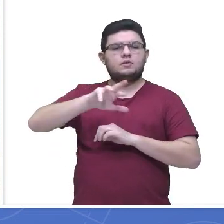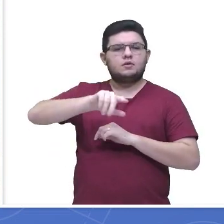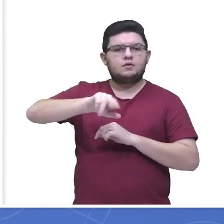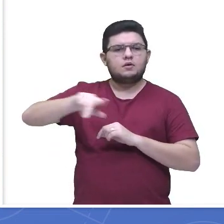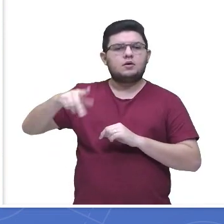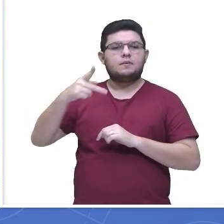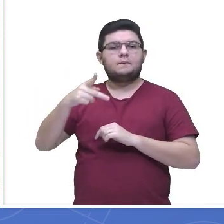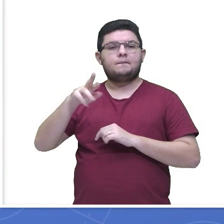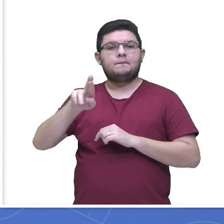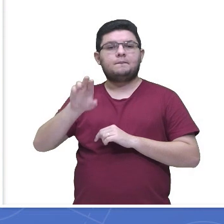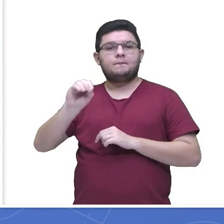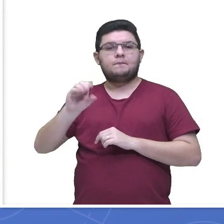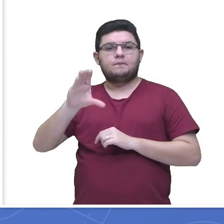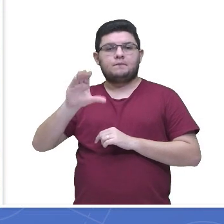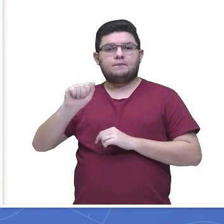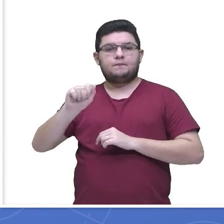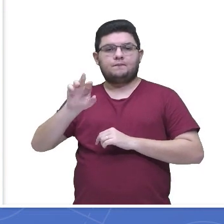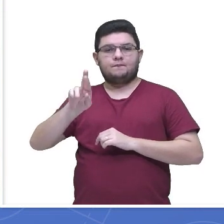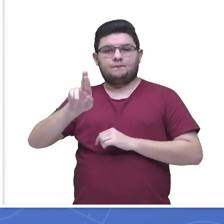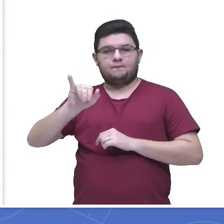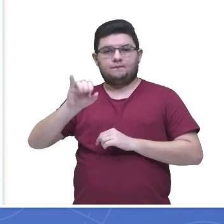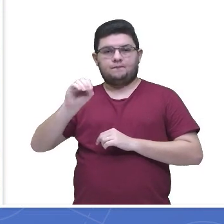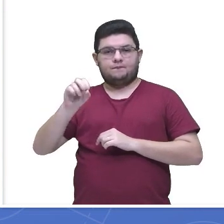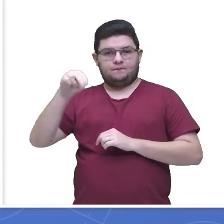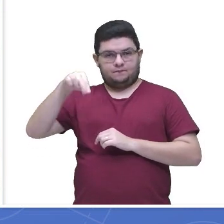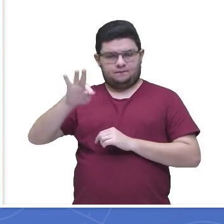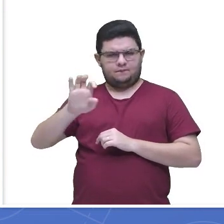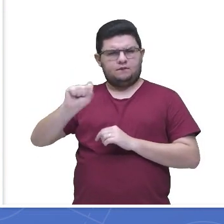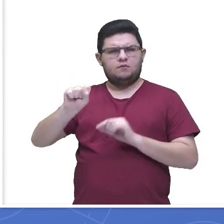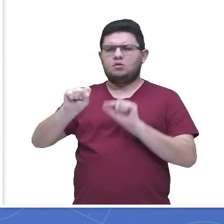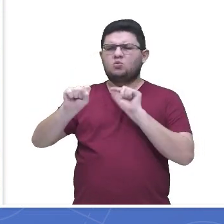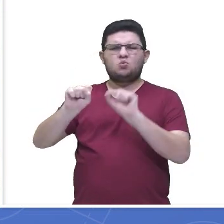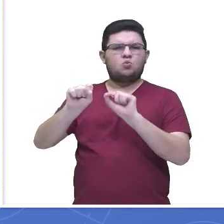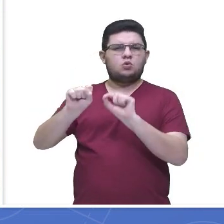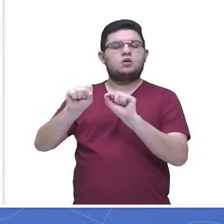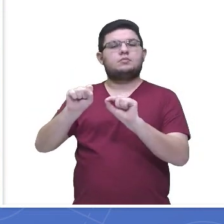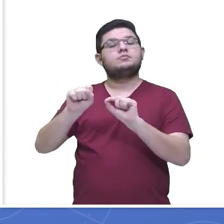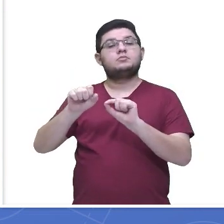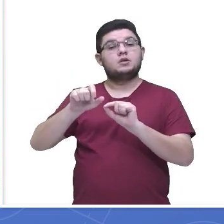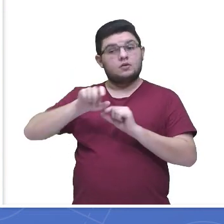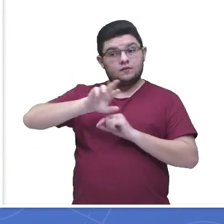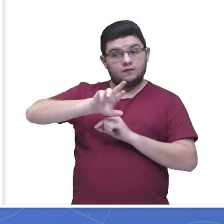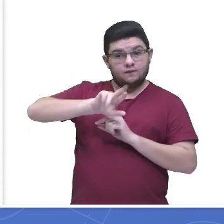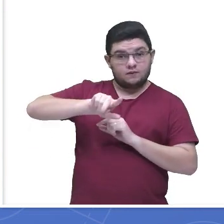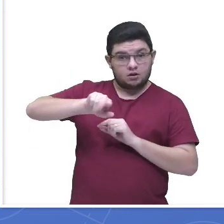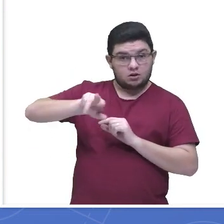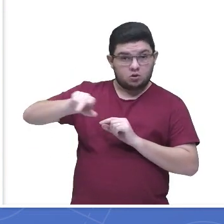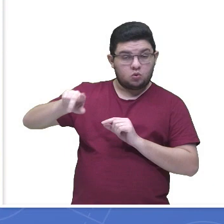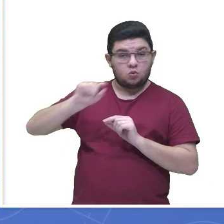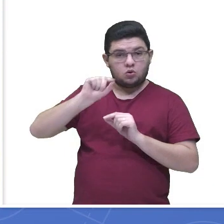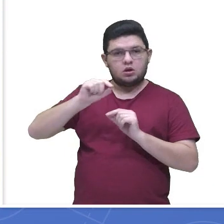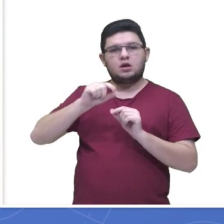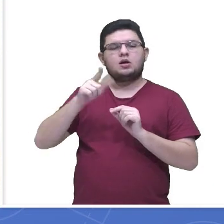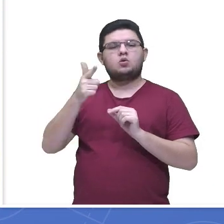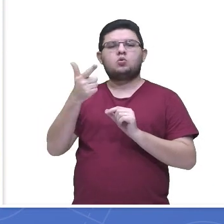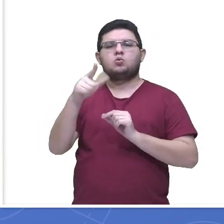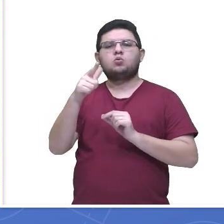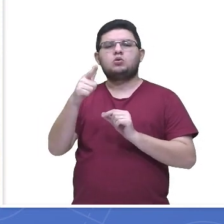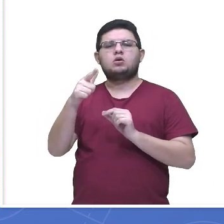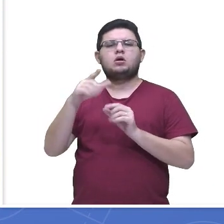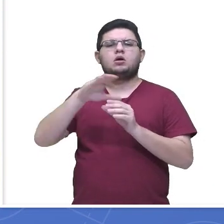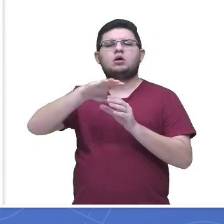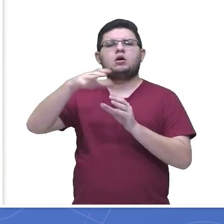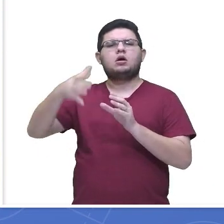Lembra o que quer dizer procarionte? Né? São aqueles seres que não possuem a carioteca. E o que